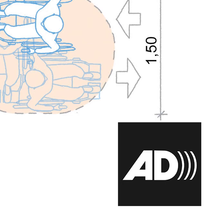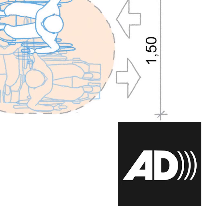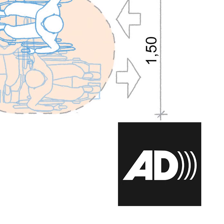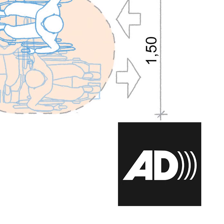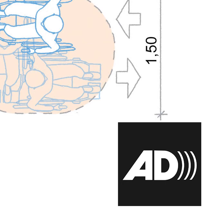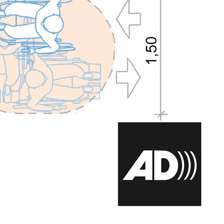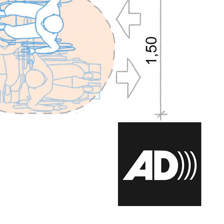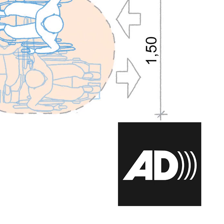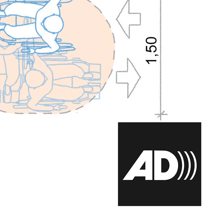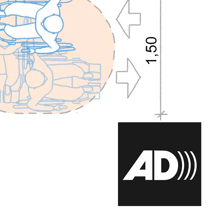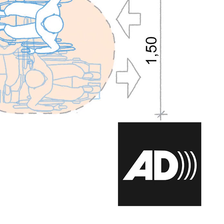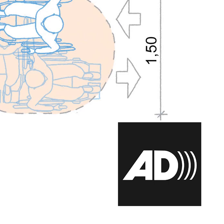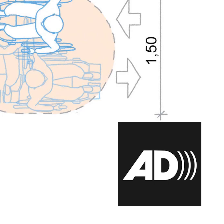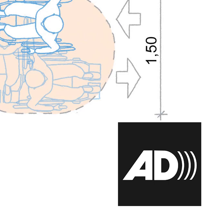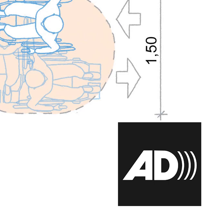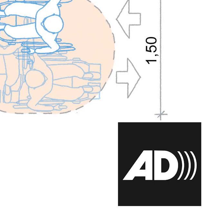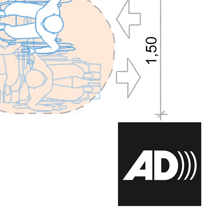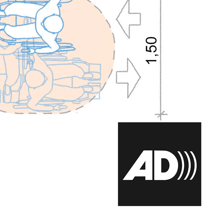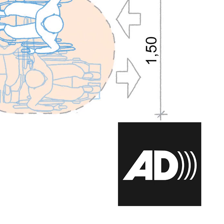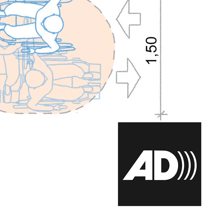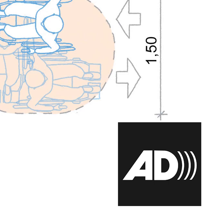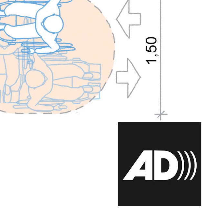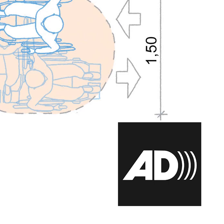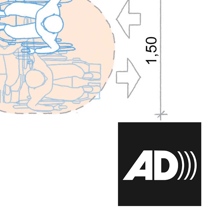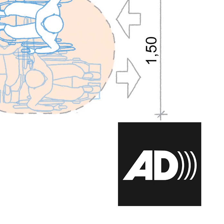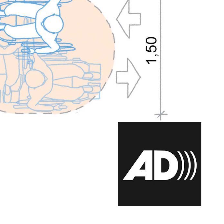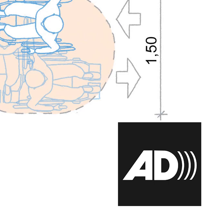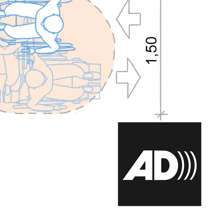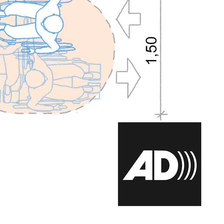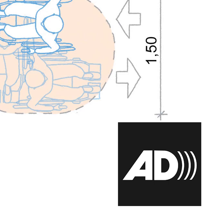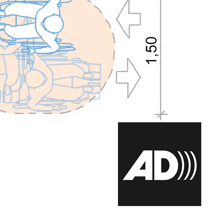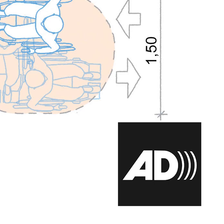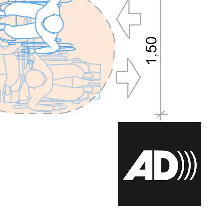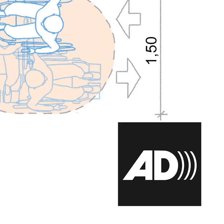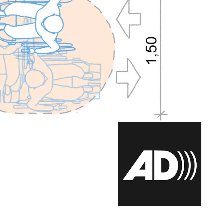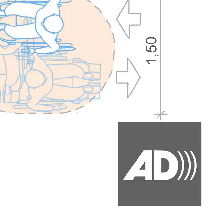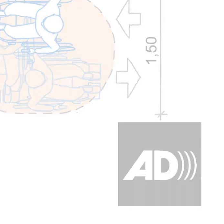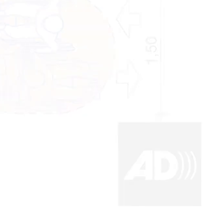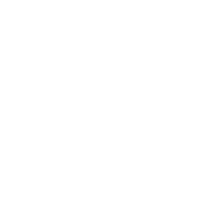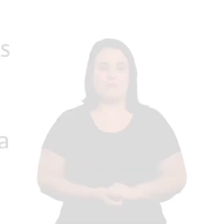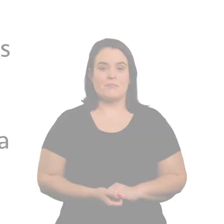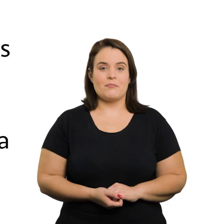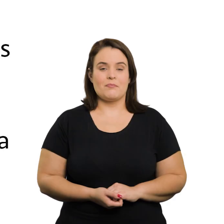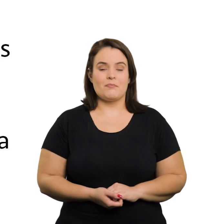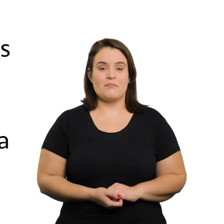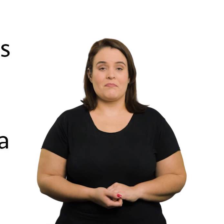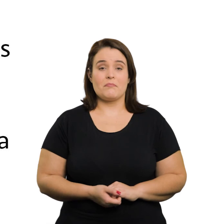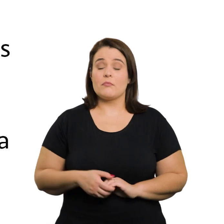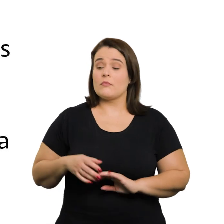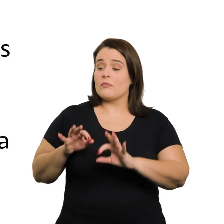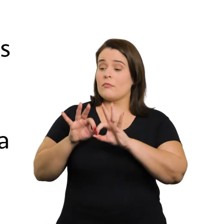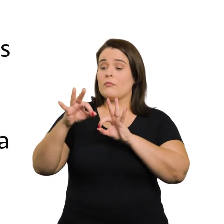rodas movimentando sua cadeira circularmente. Esta é a área mínima para este tipo de deslocamento.